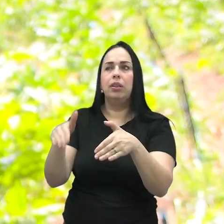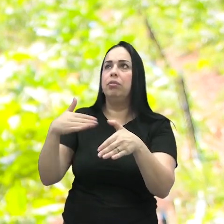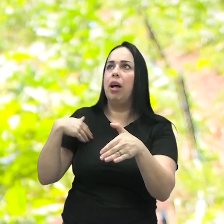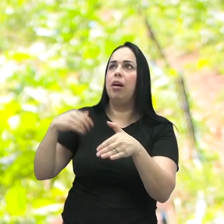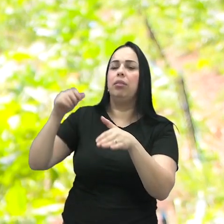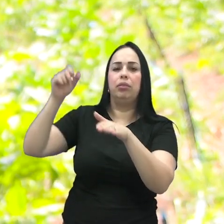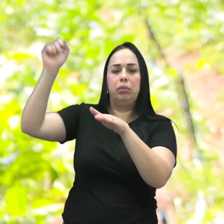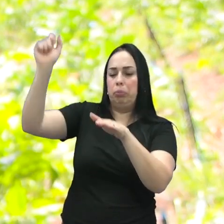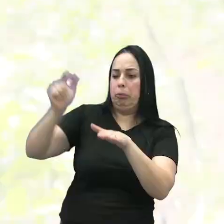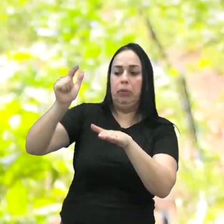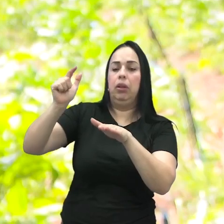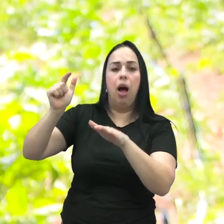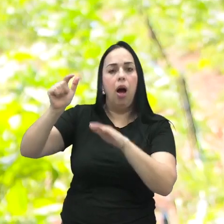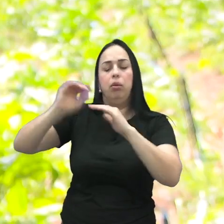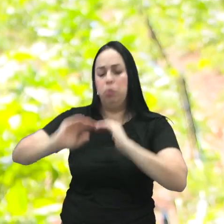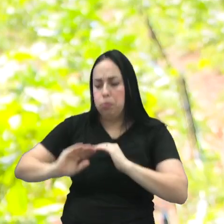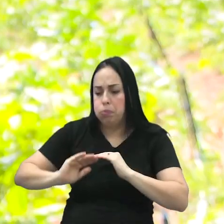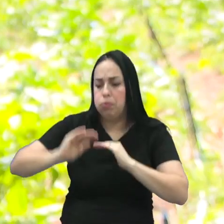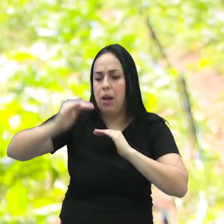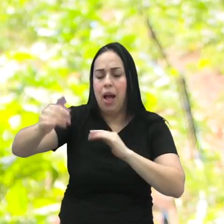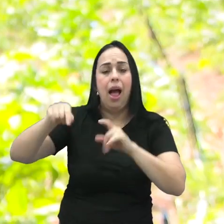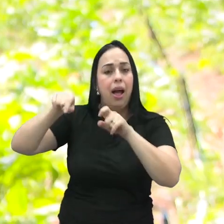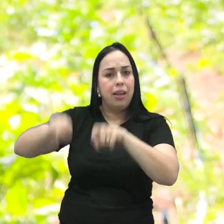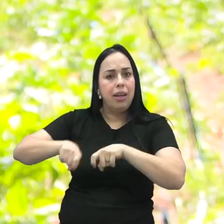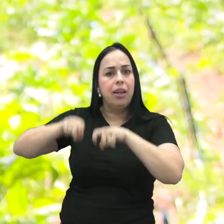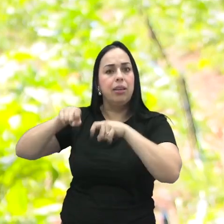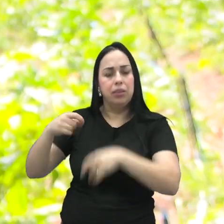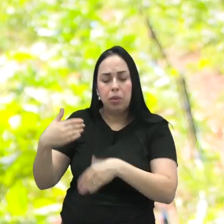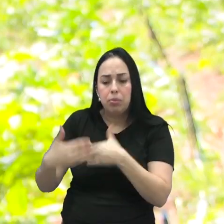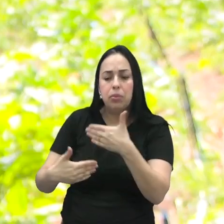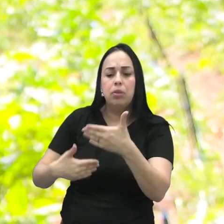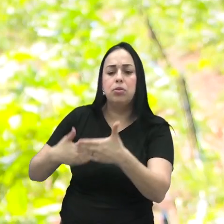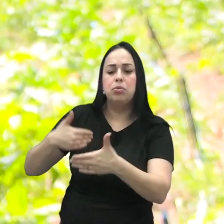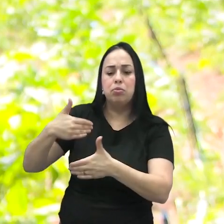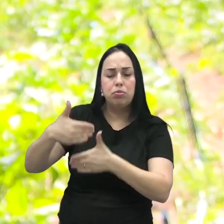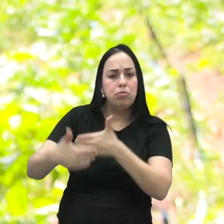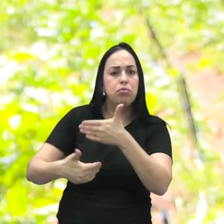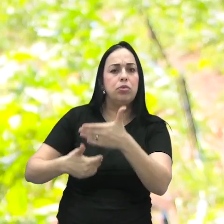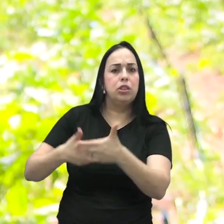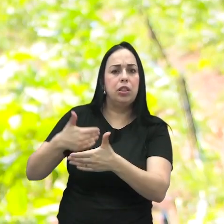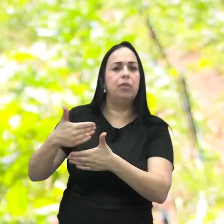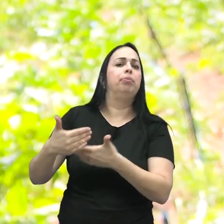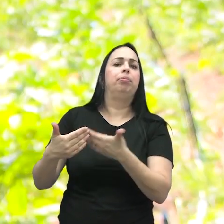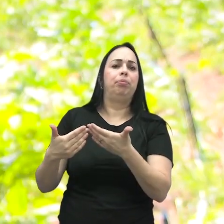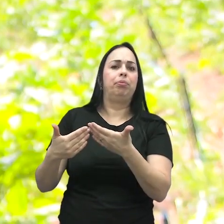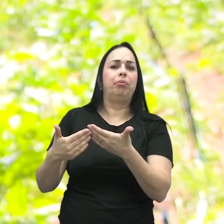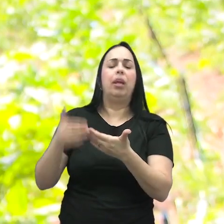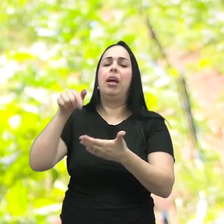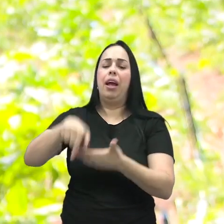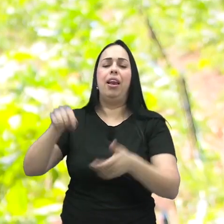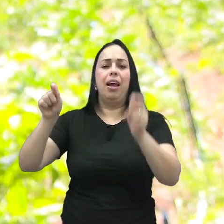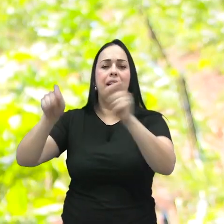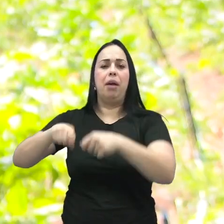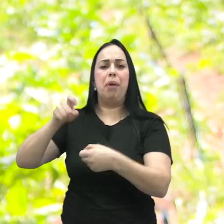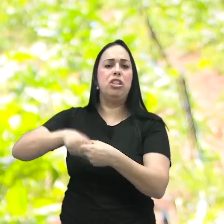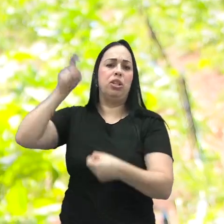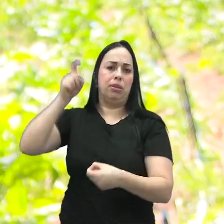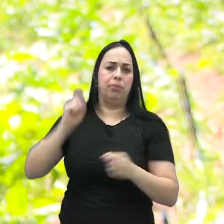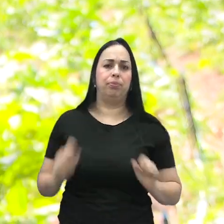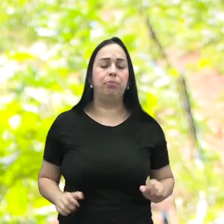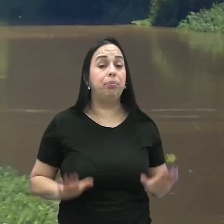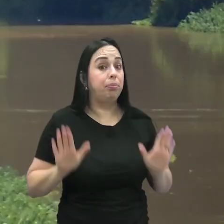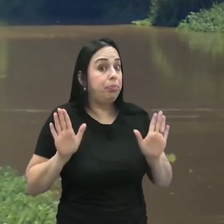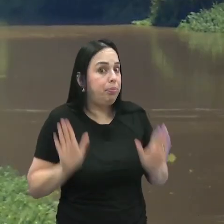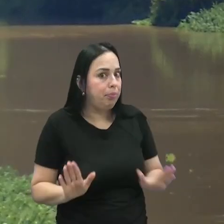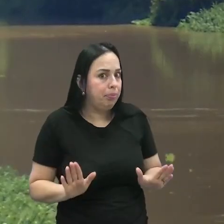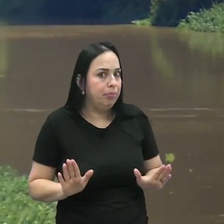solo desprotegido. A ideia é que o sítio ele caminhe para um sistema que seja autônomo, que tenha essa